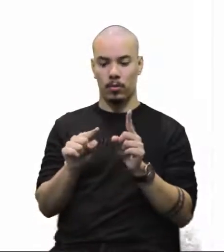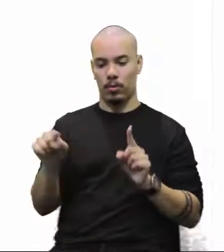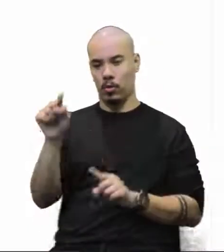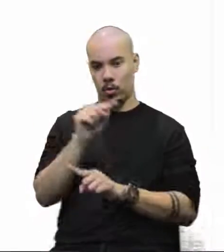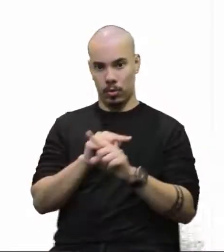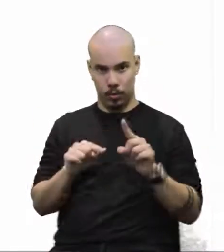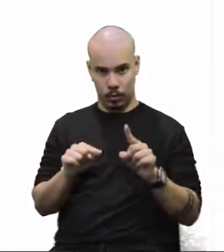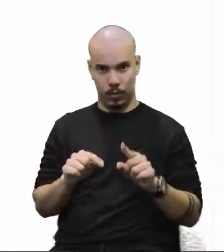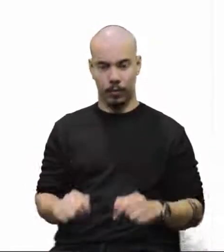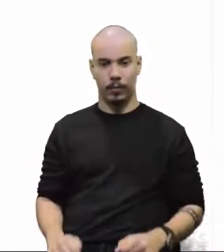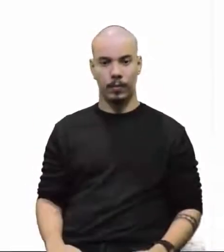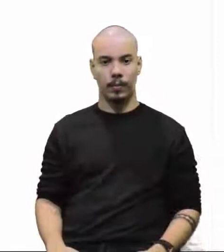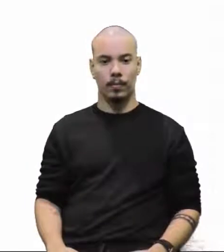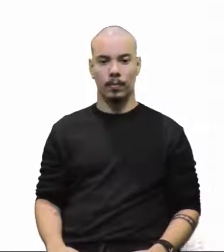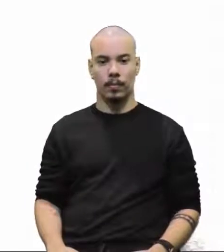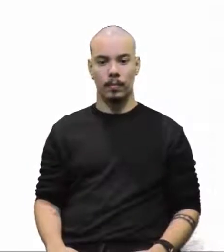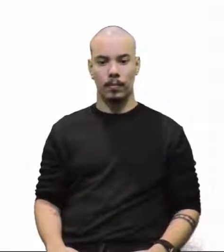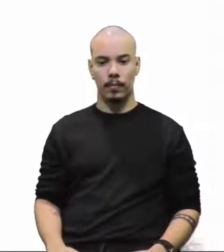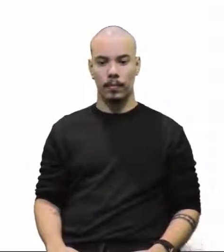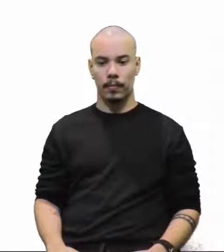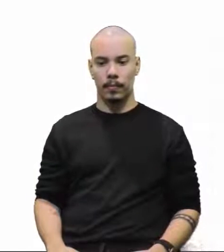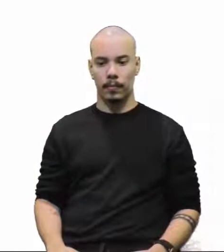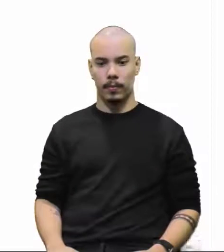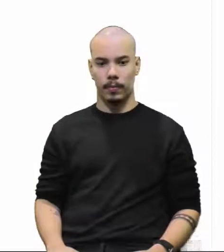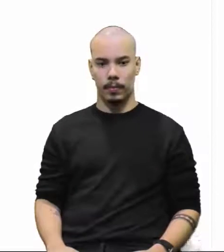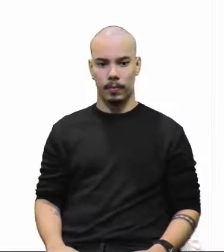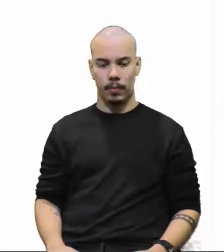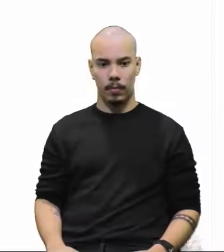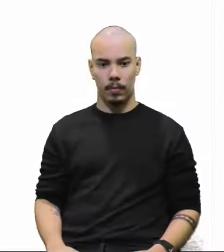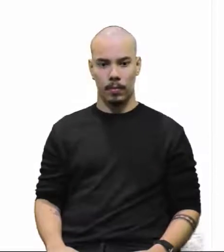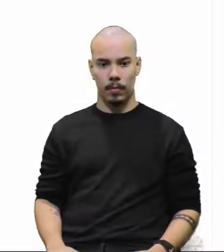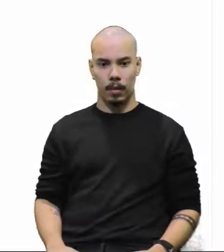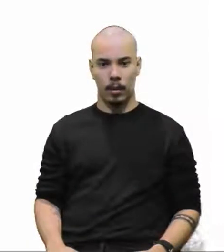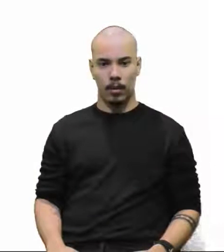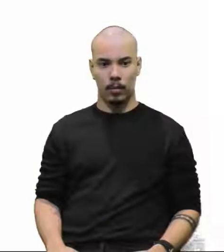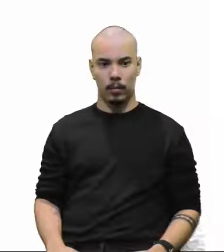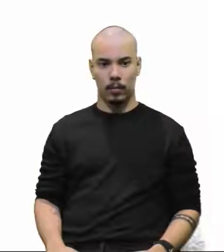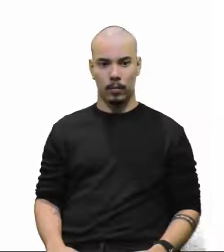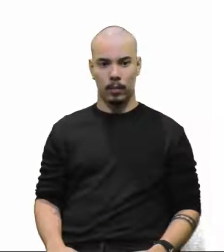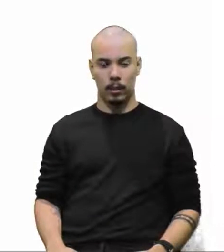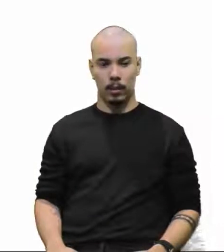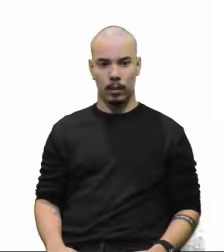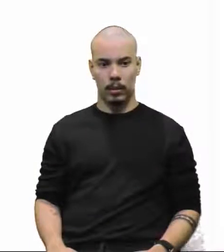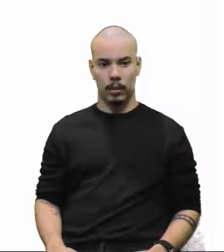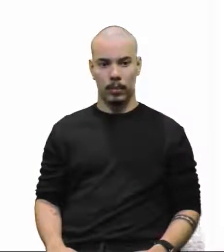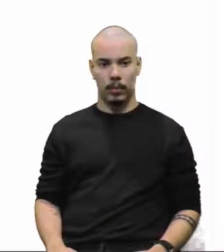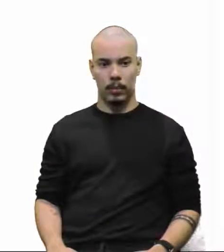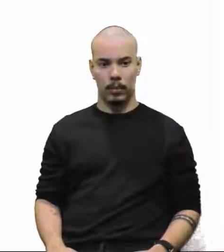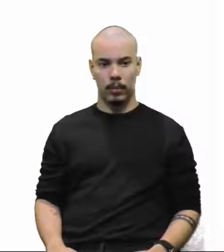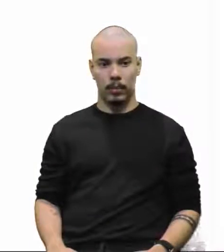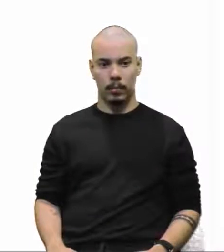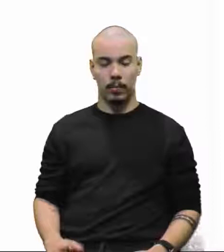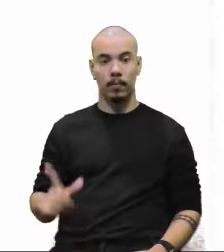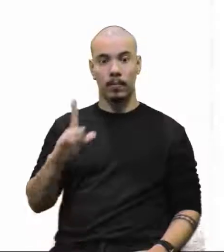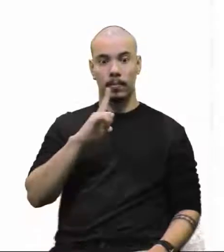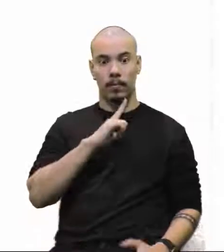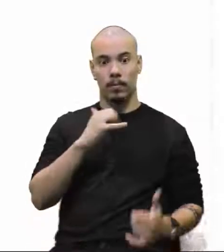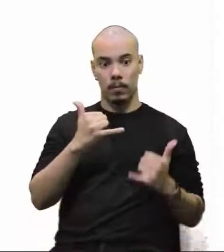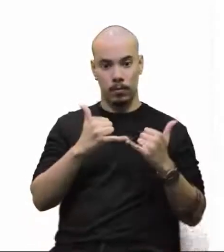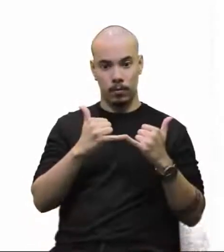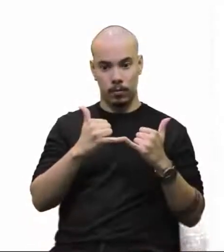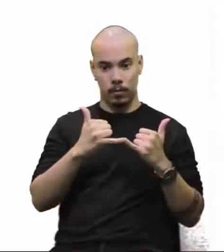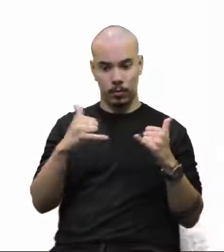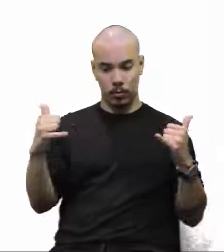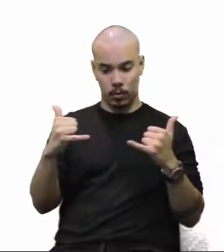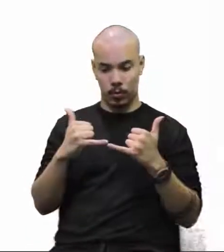para o negativo. Só para dar uma... Bom, então... Aí aqueles dois fios condutor lá, né? Que